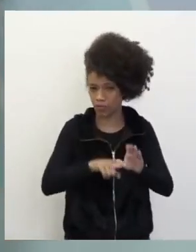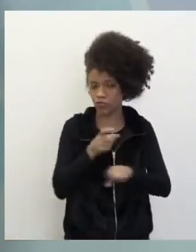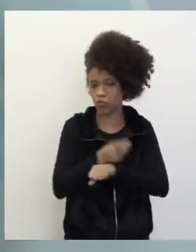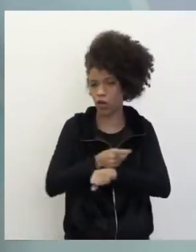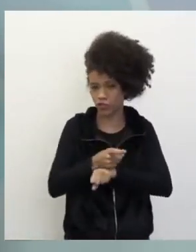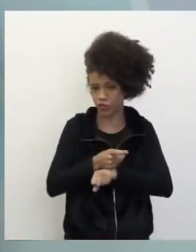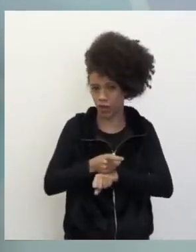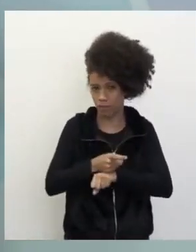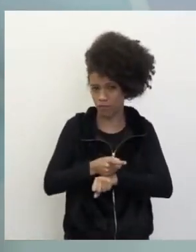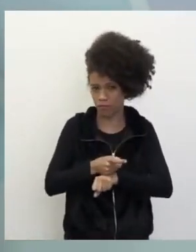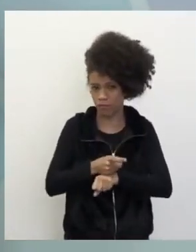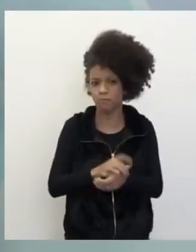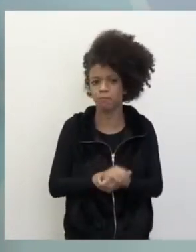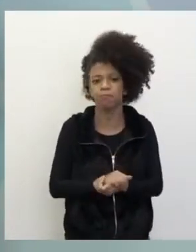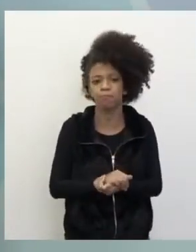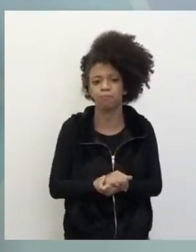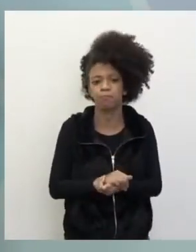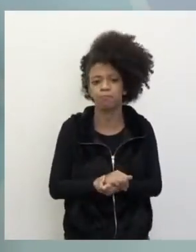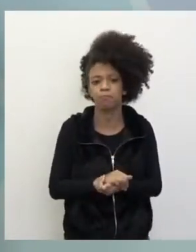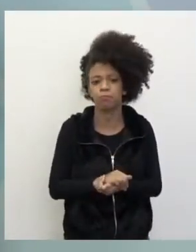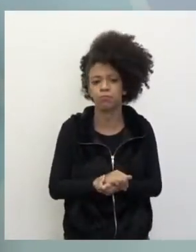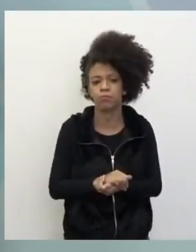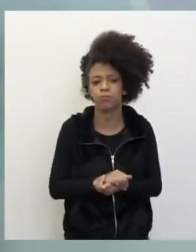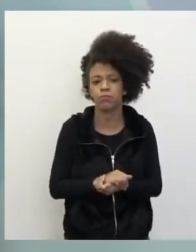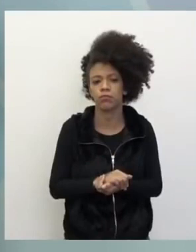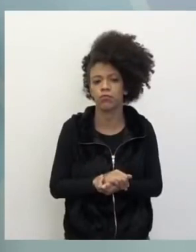adverbial. Valor